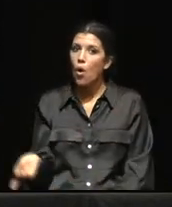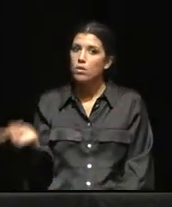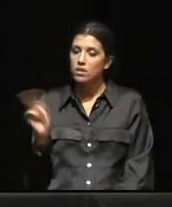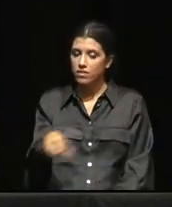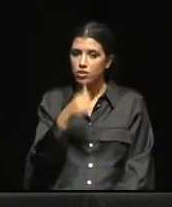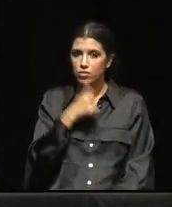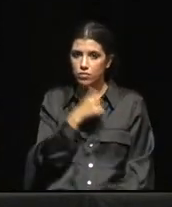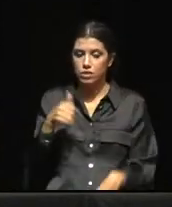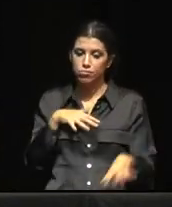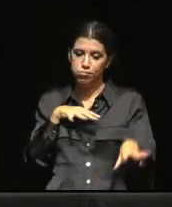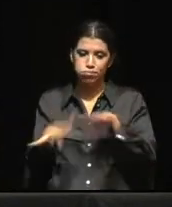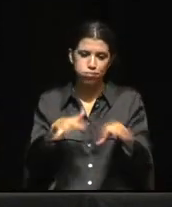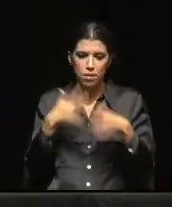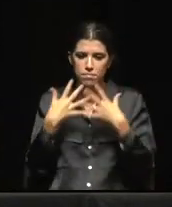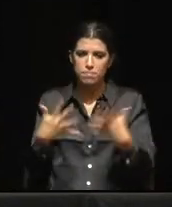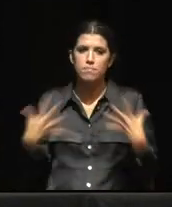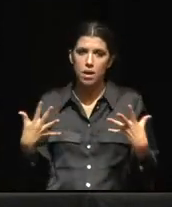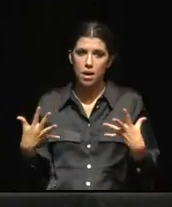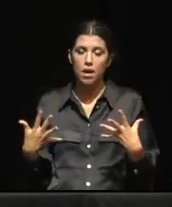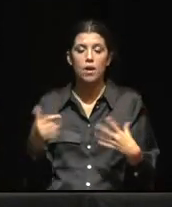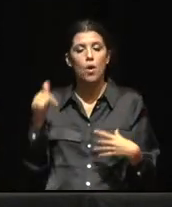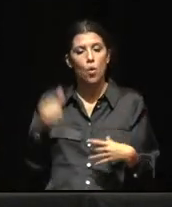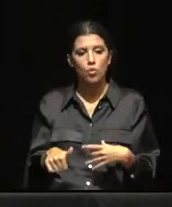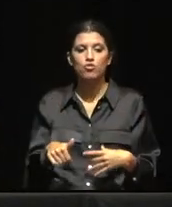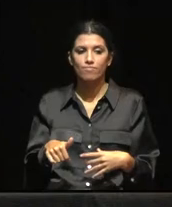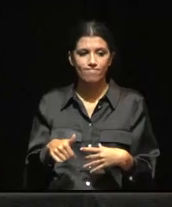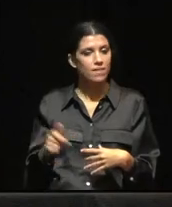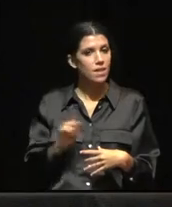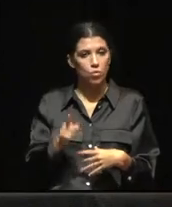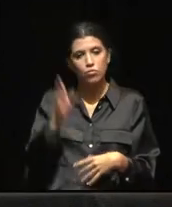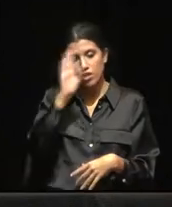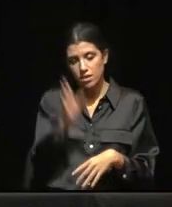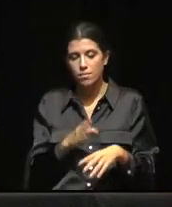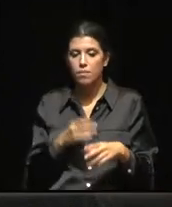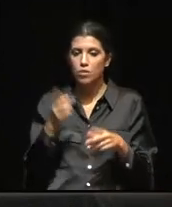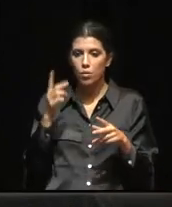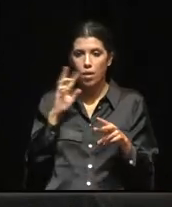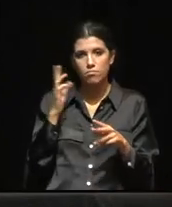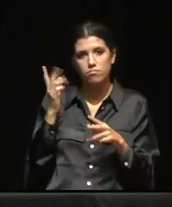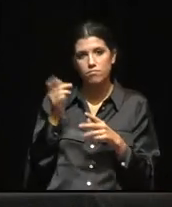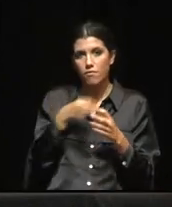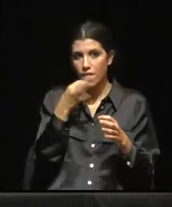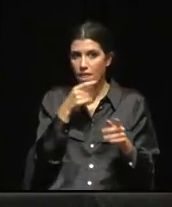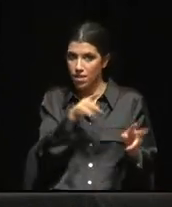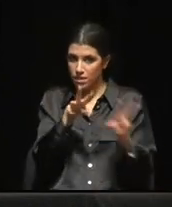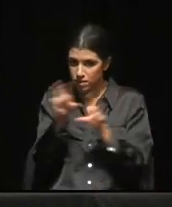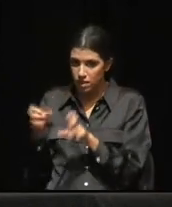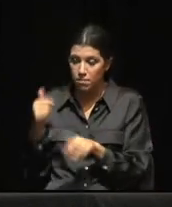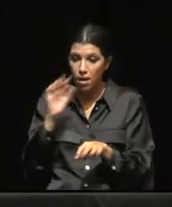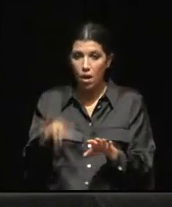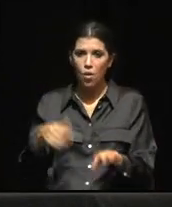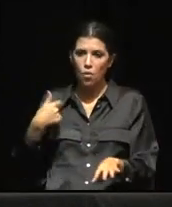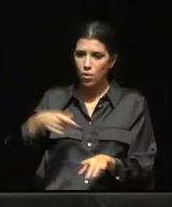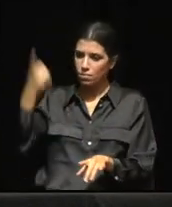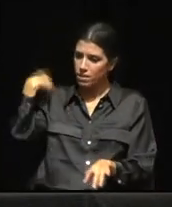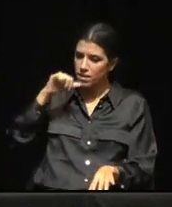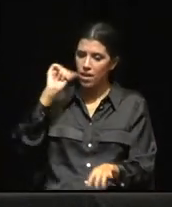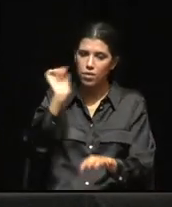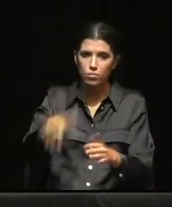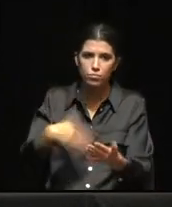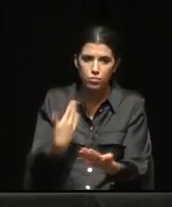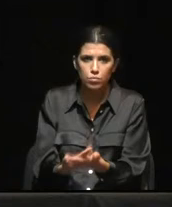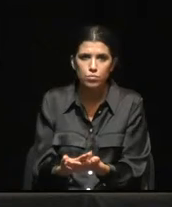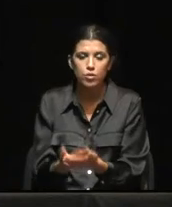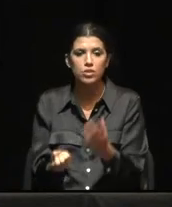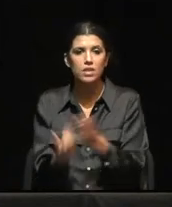um grande sismo não é de onje que se tem vindo a trabalhar sobre o tema nesta Assembleia Foi mesmo proposto há cerca de um ano um debate sobre a